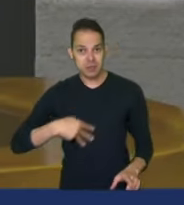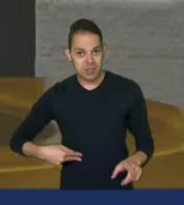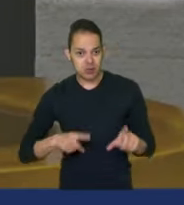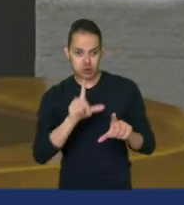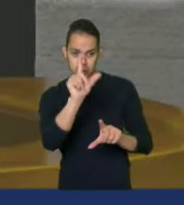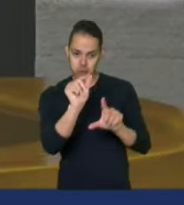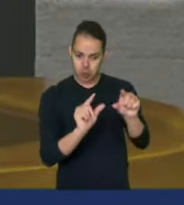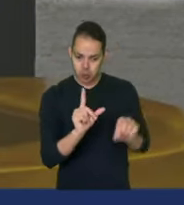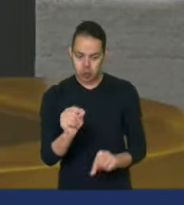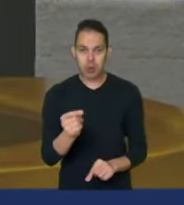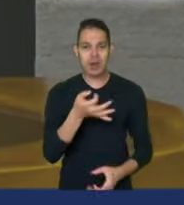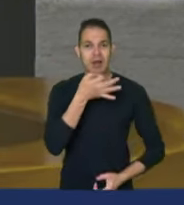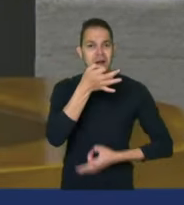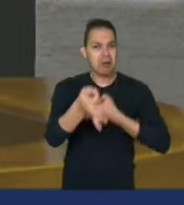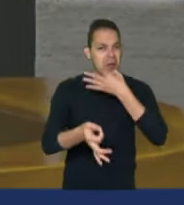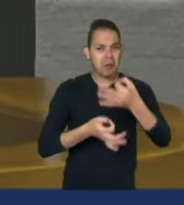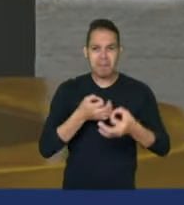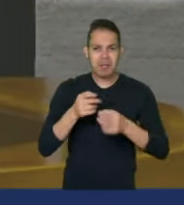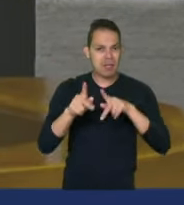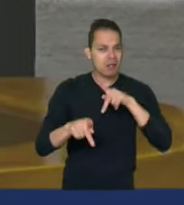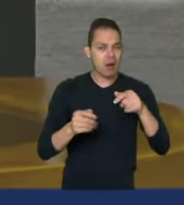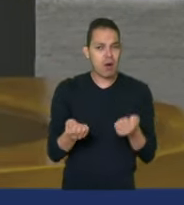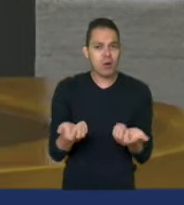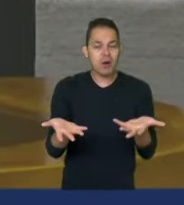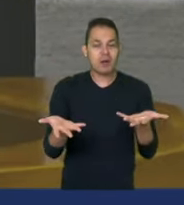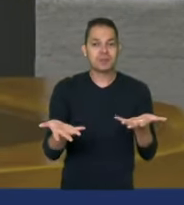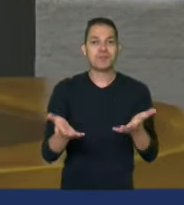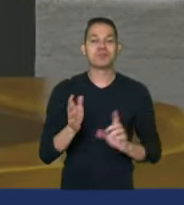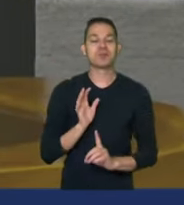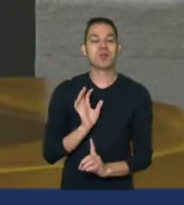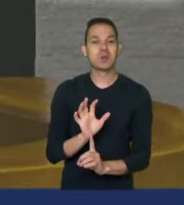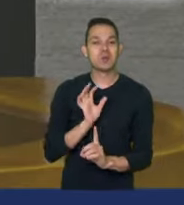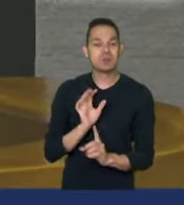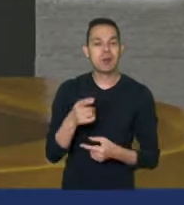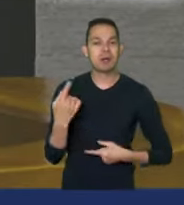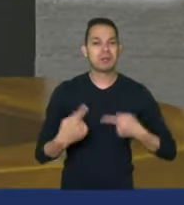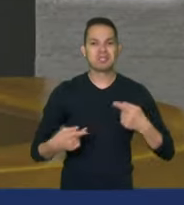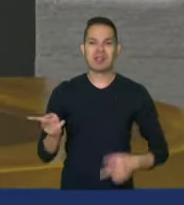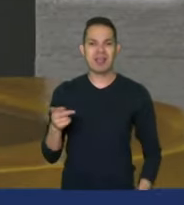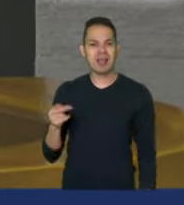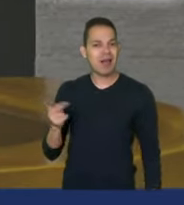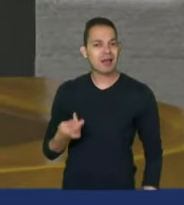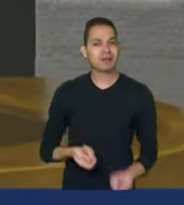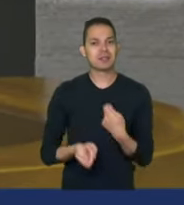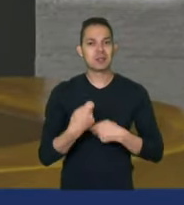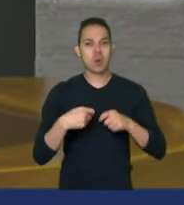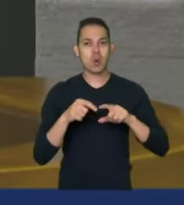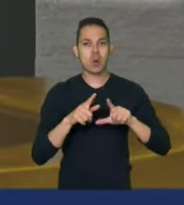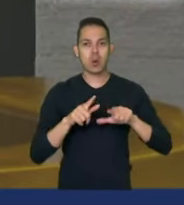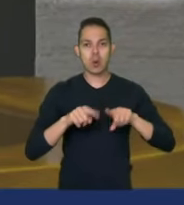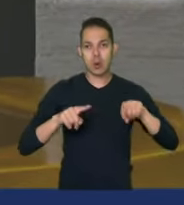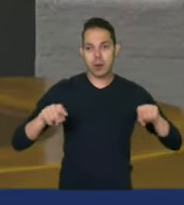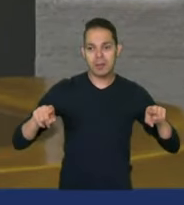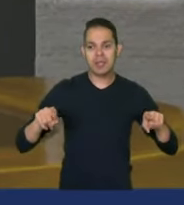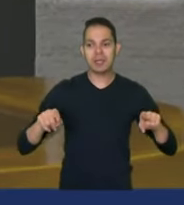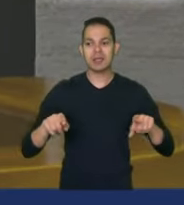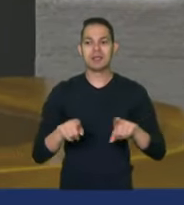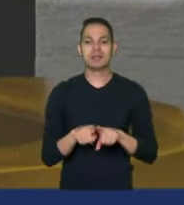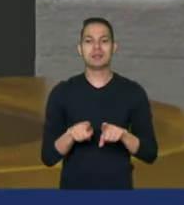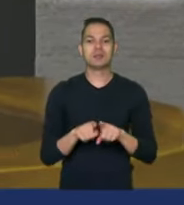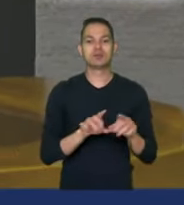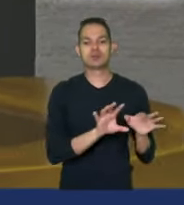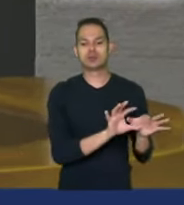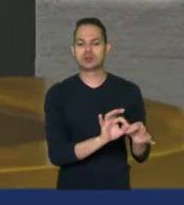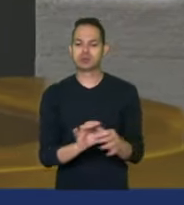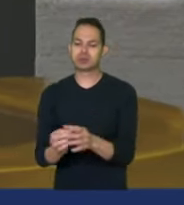opinião do povo. Levar quais são os impactos de uma política errada da economia para dentro de toda a cadeia produtiva.